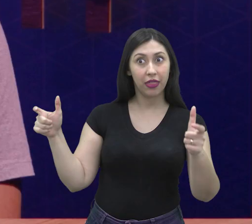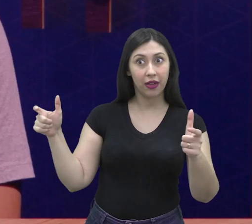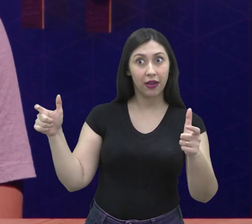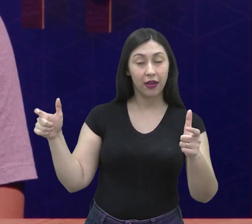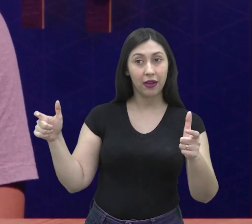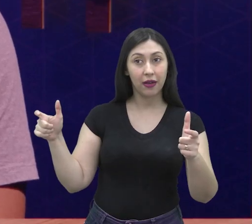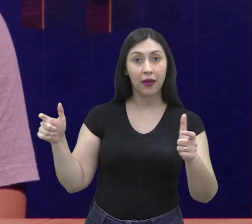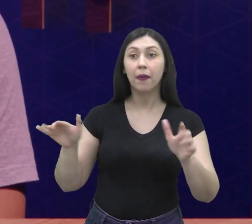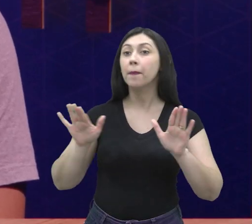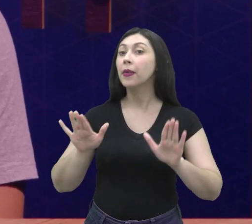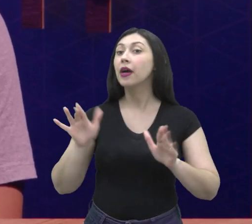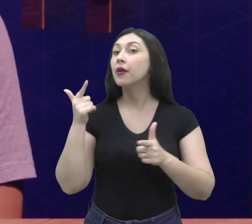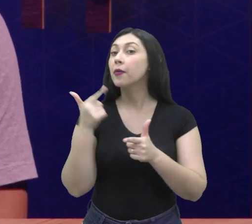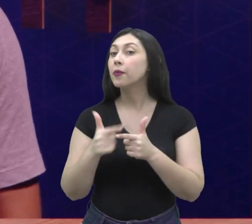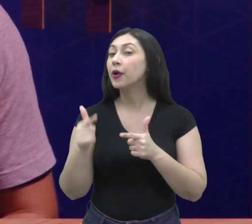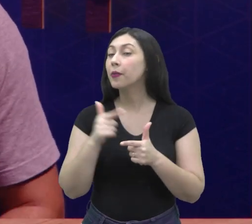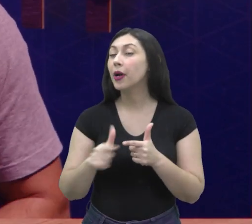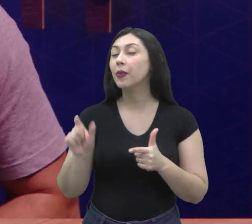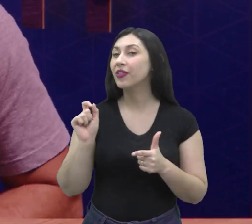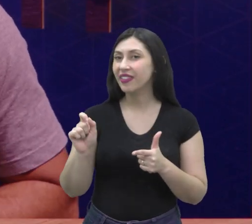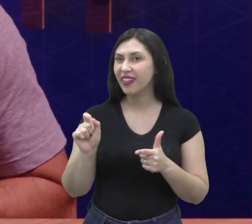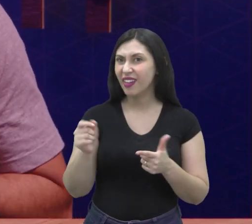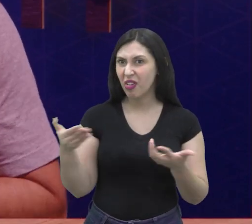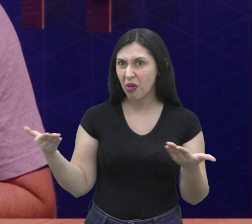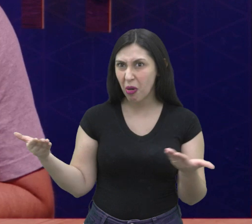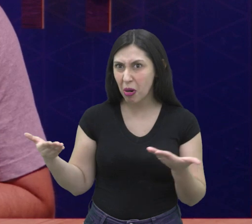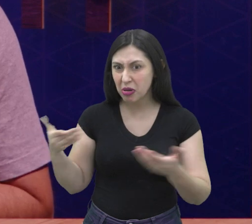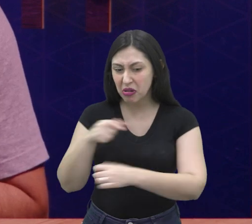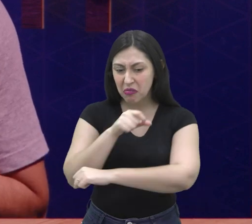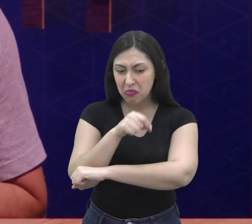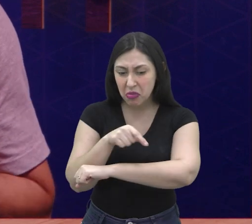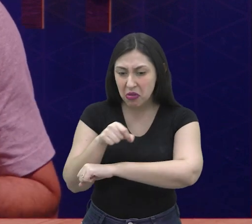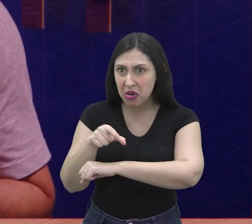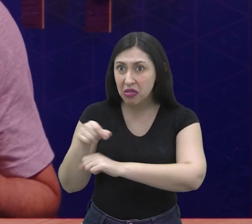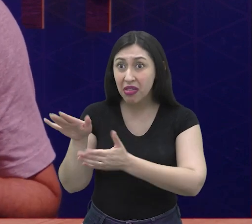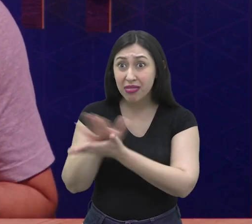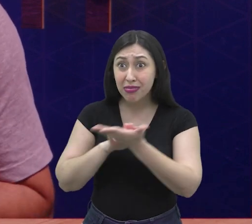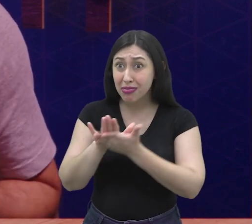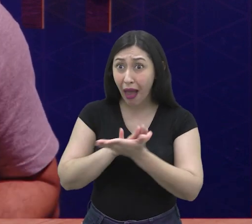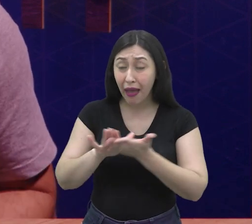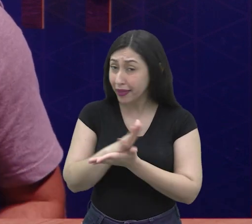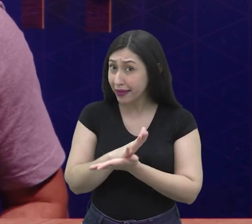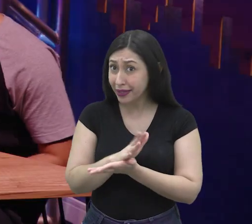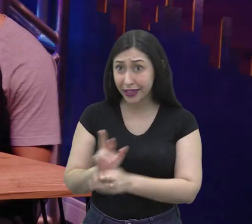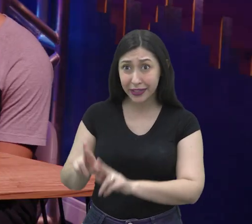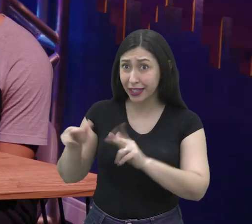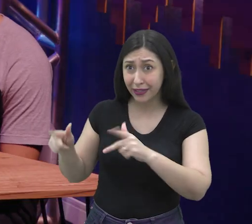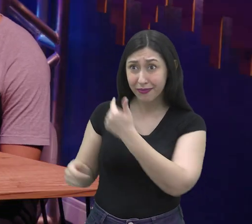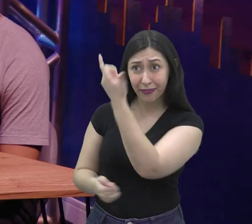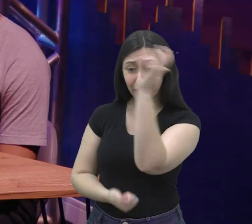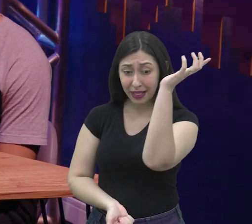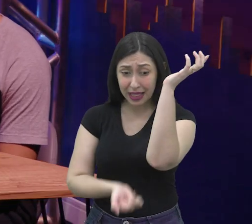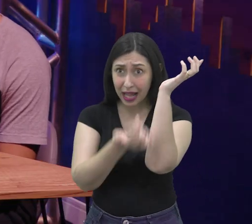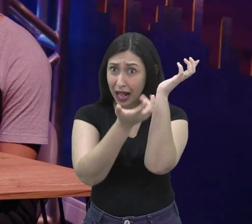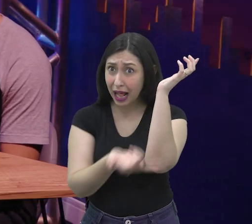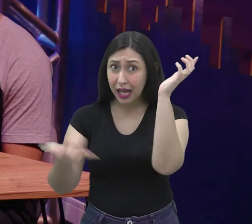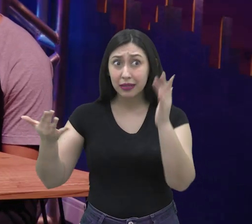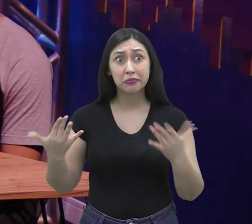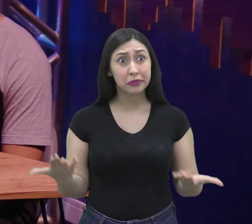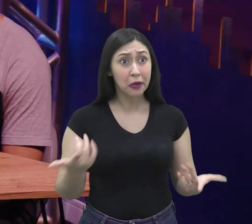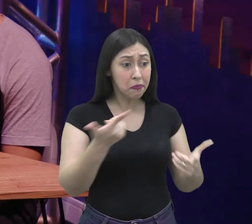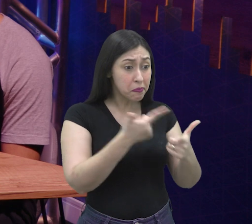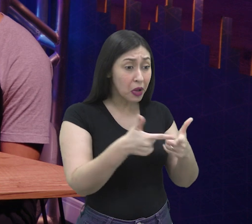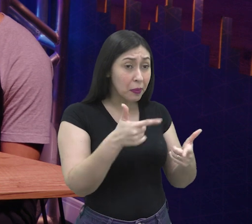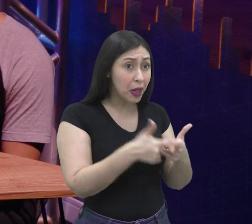árvore. Agora, o grande problema disso é que a gente não está plantando nenhuma. A gente está queimando a árvore. Exatamente. O problema só